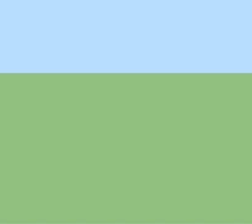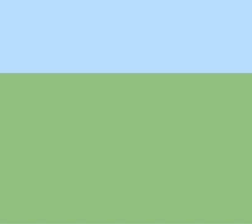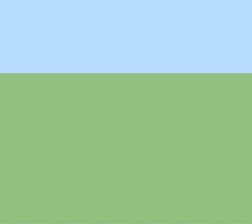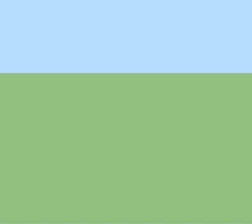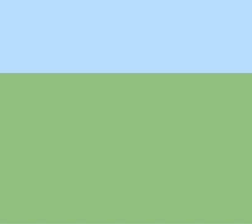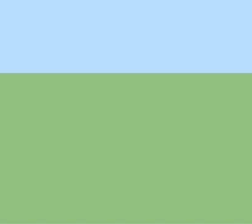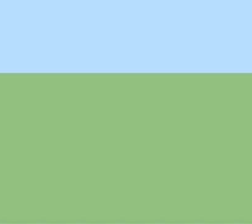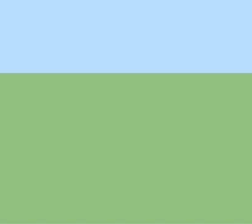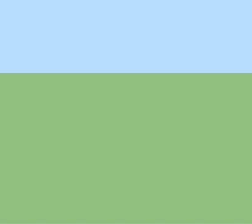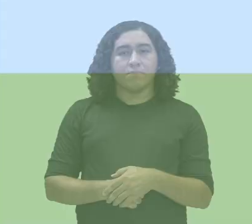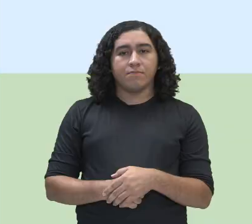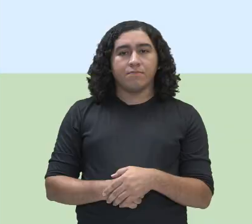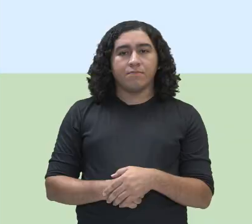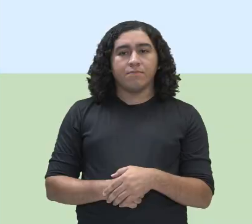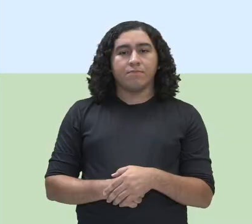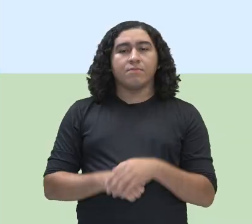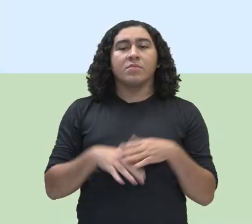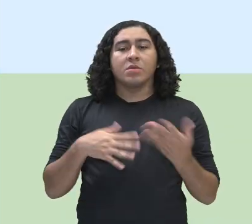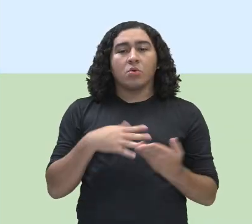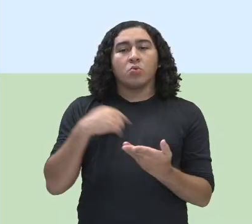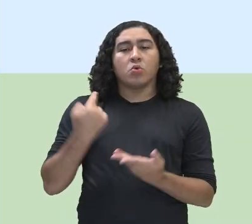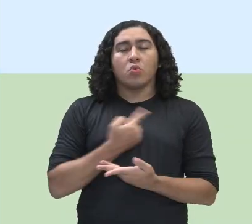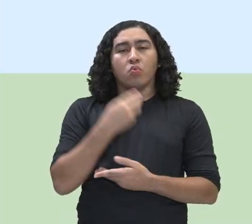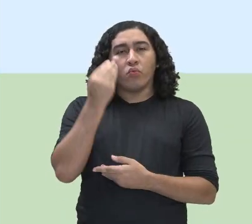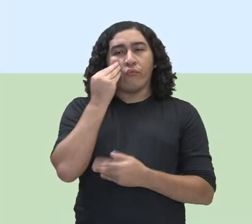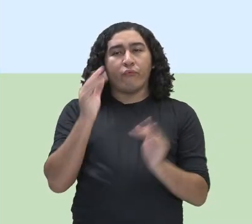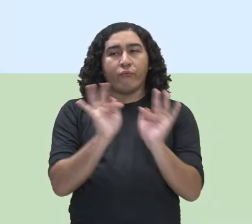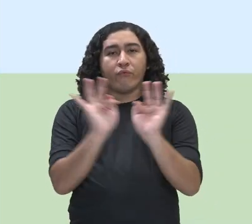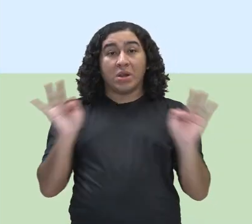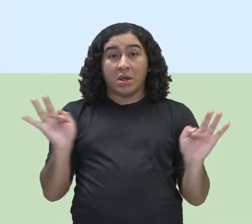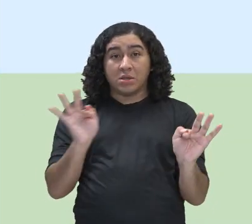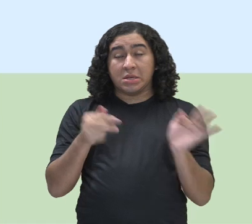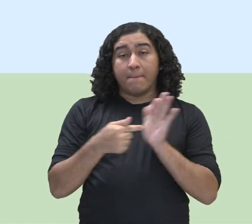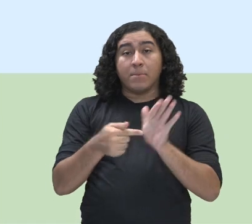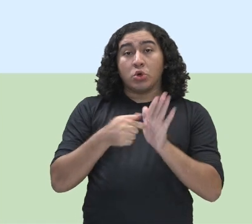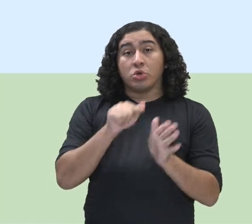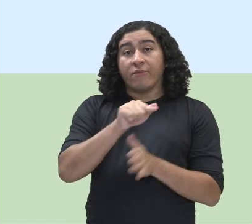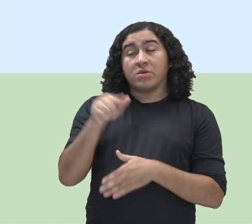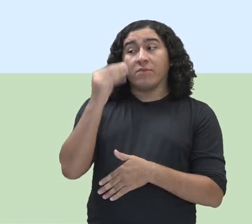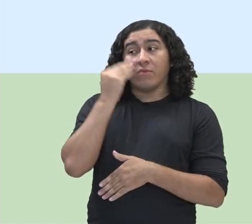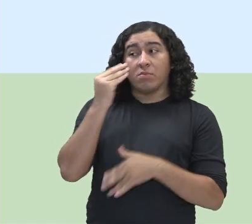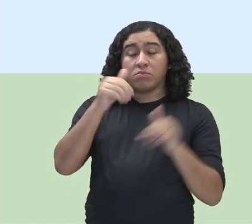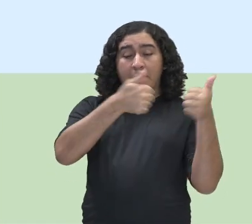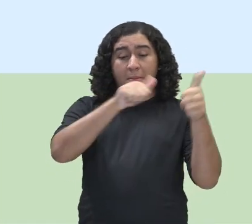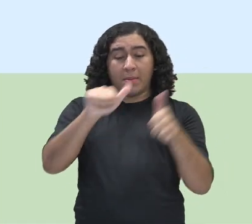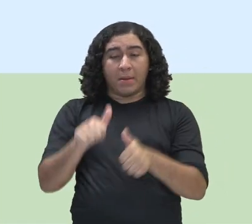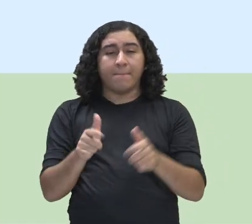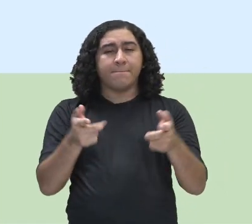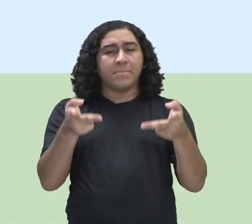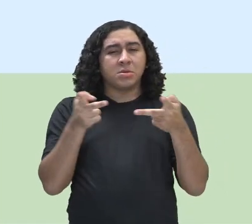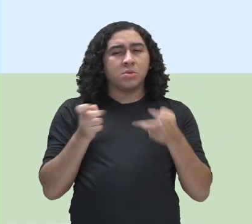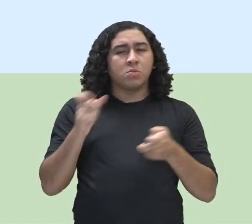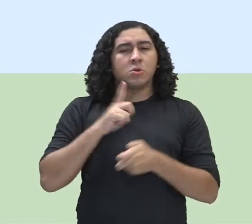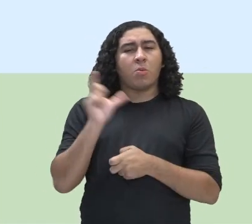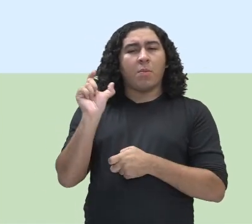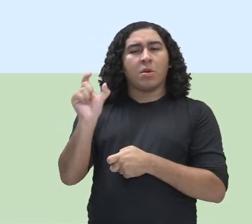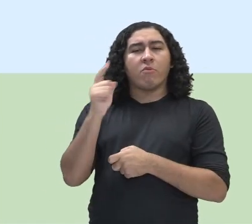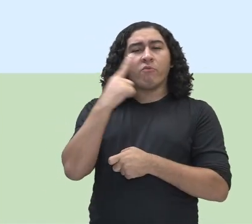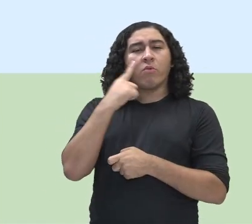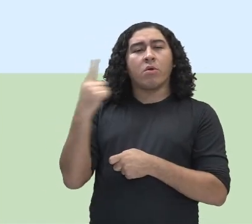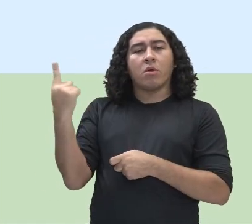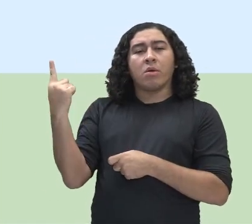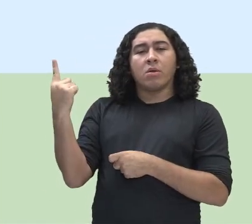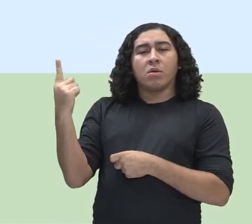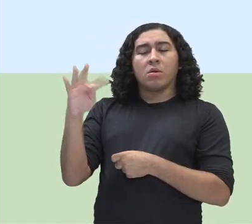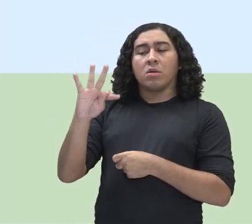Bem, então nós vamos observar essas frases que estão sendo apresentadas para vocês. Observe que tem uma palavra em destaque, não é? Que é a palavra